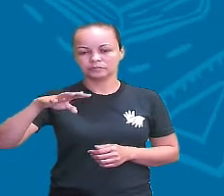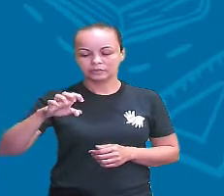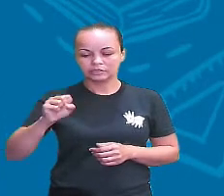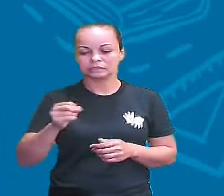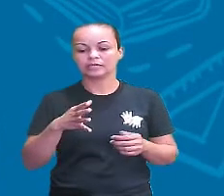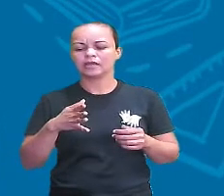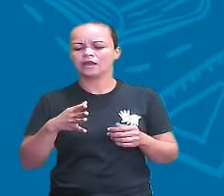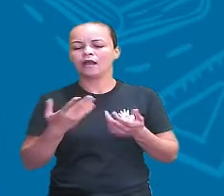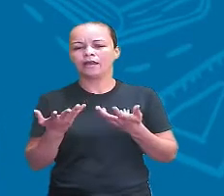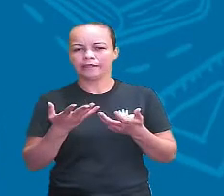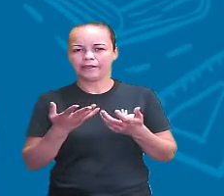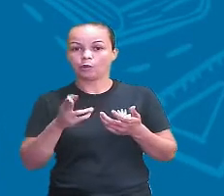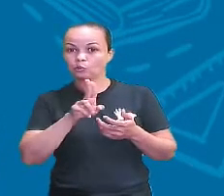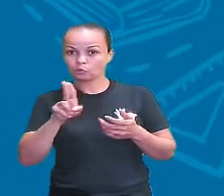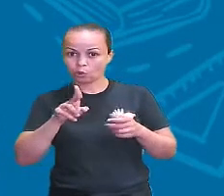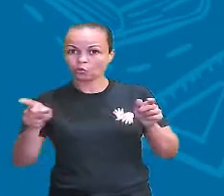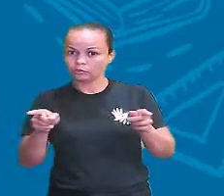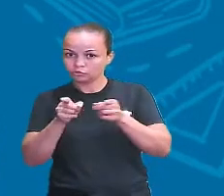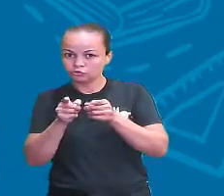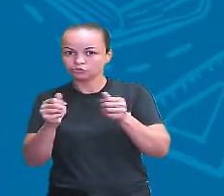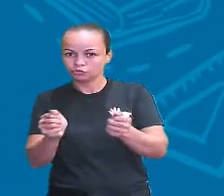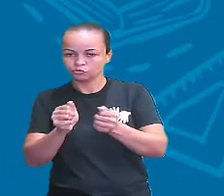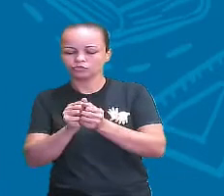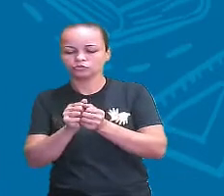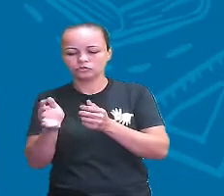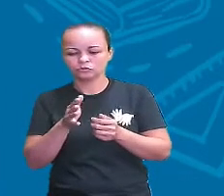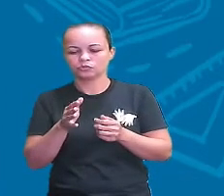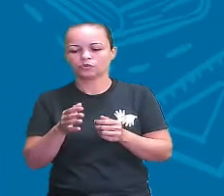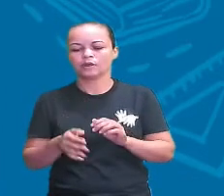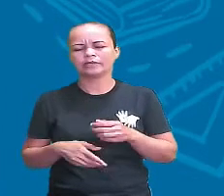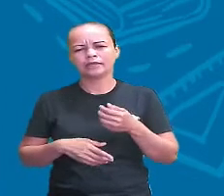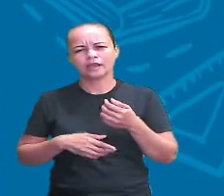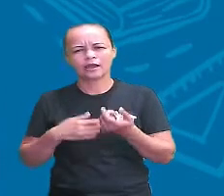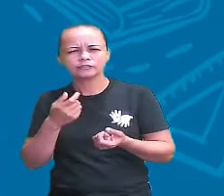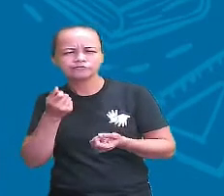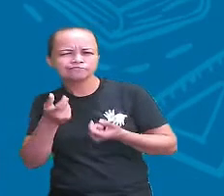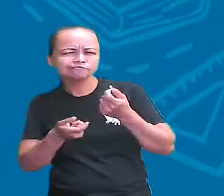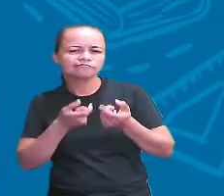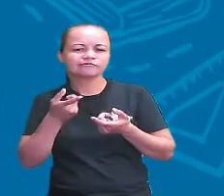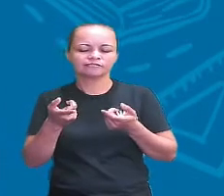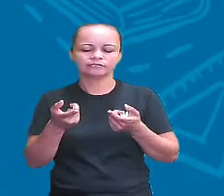estar separada. Some, depois times. Se estiver separada, não é advérbio.